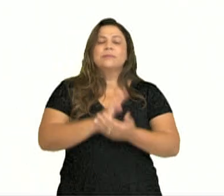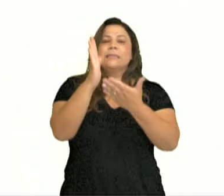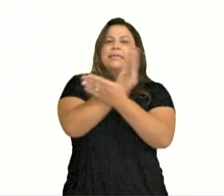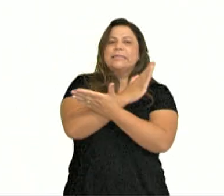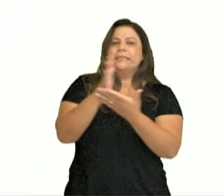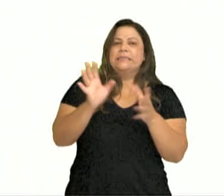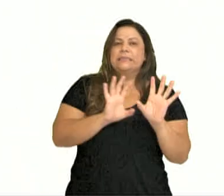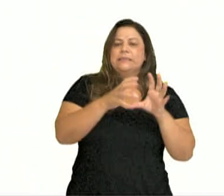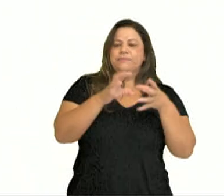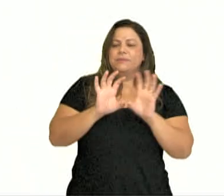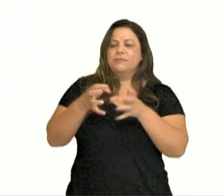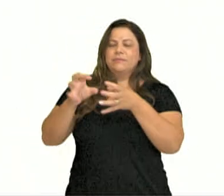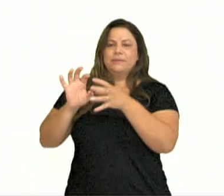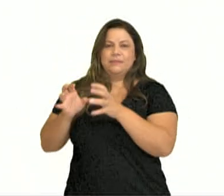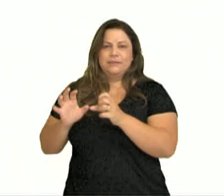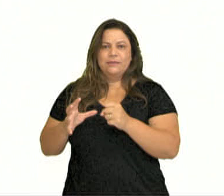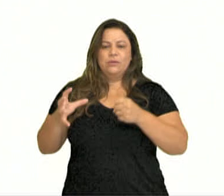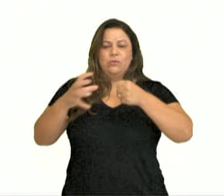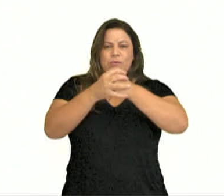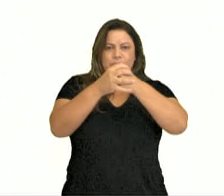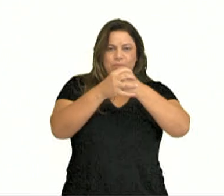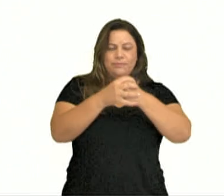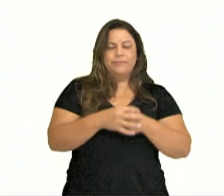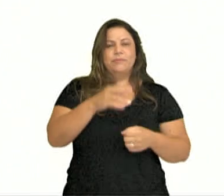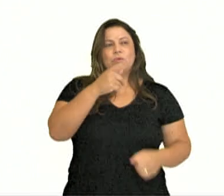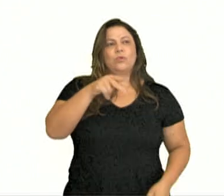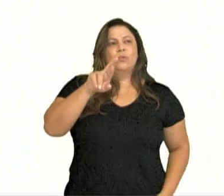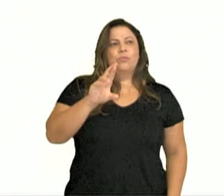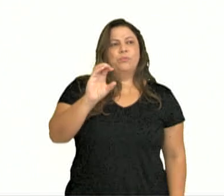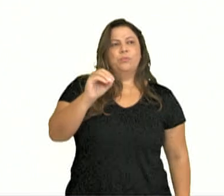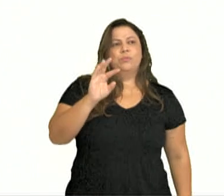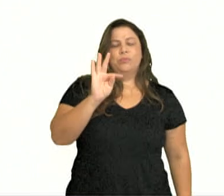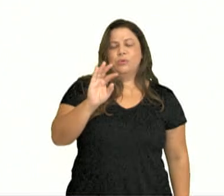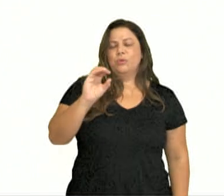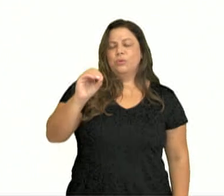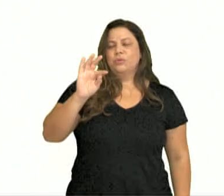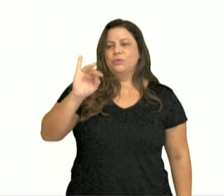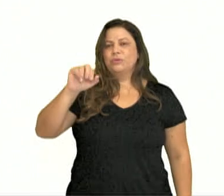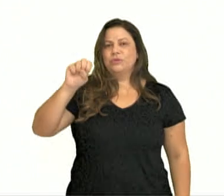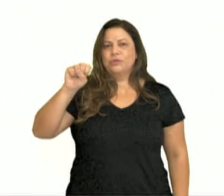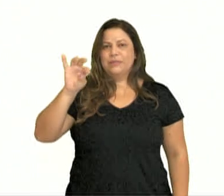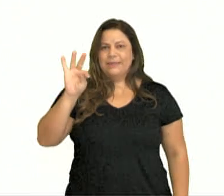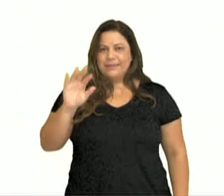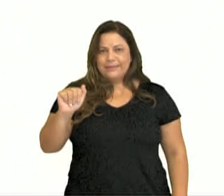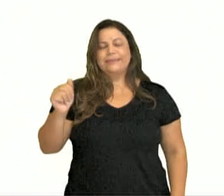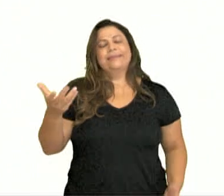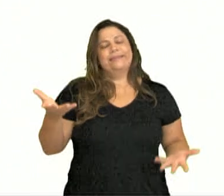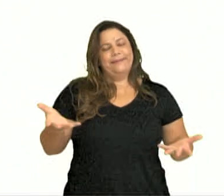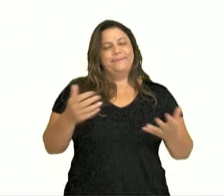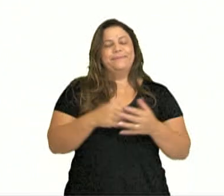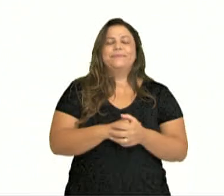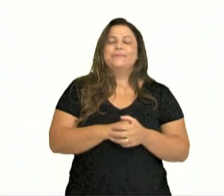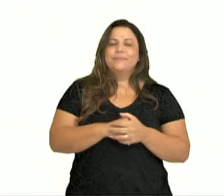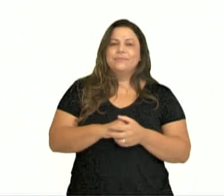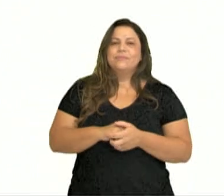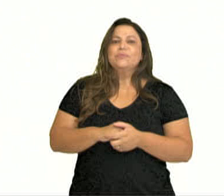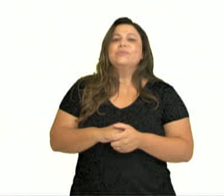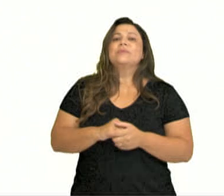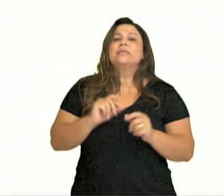Classificando os protoctistas. Então, esse reino, o reino protoctista ou reino